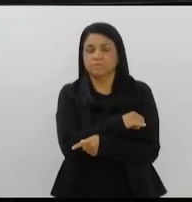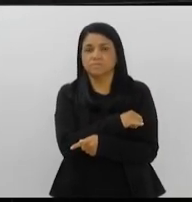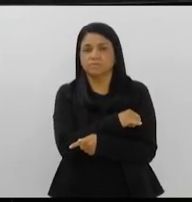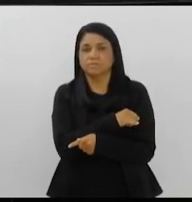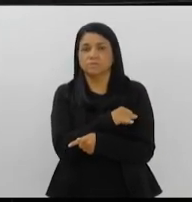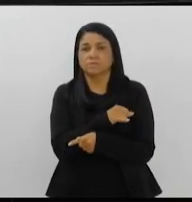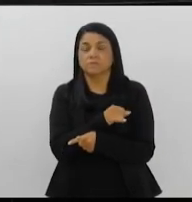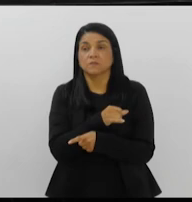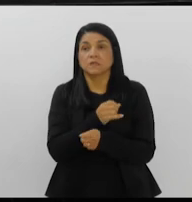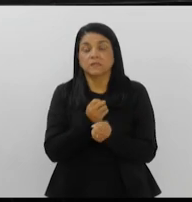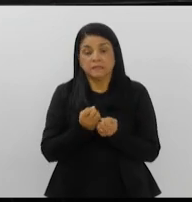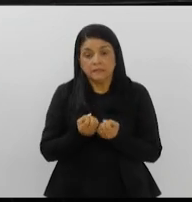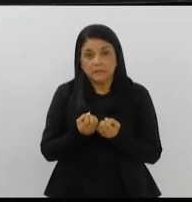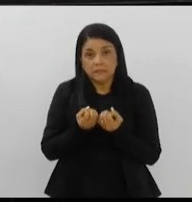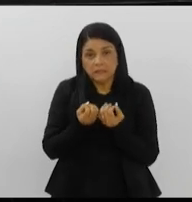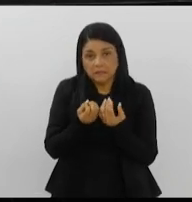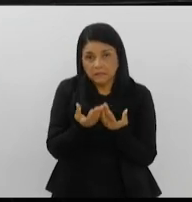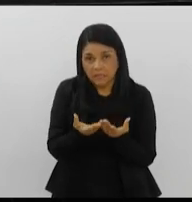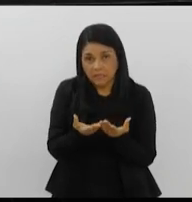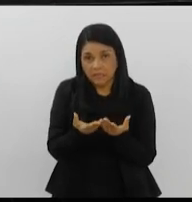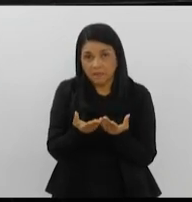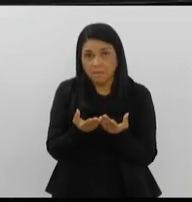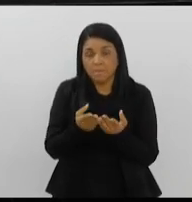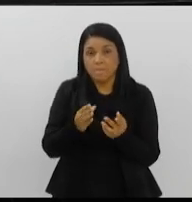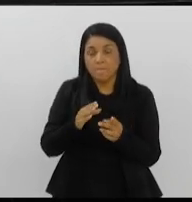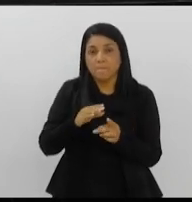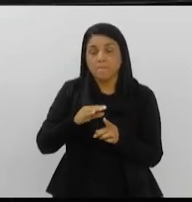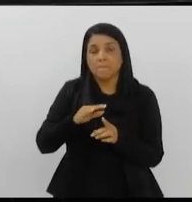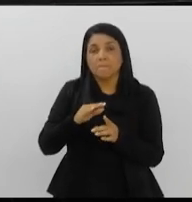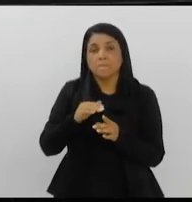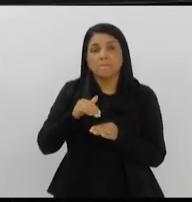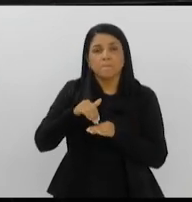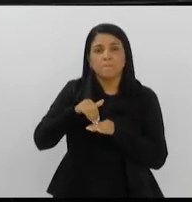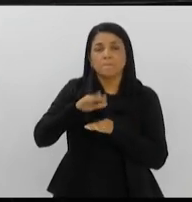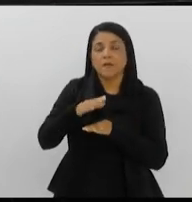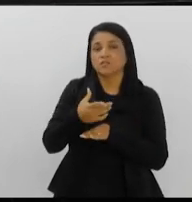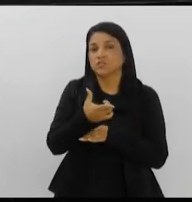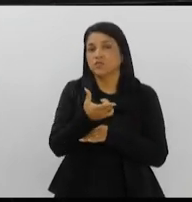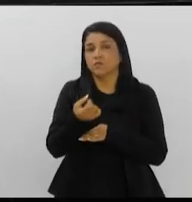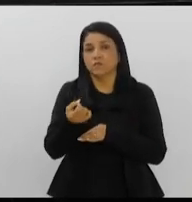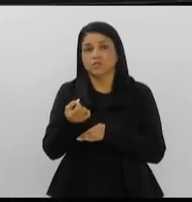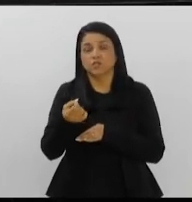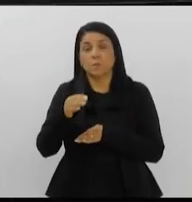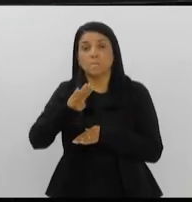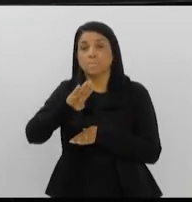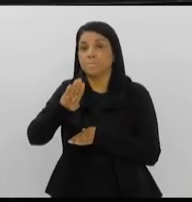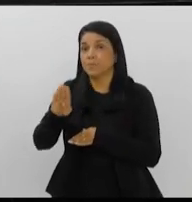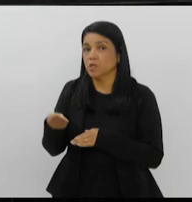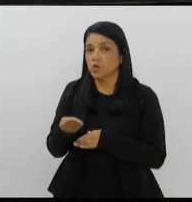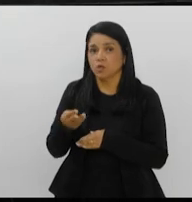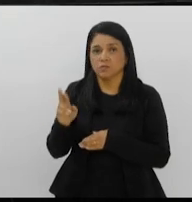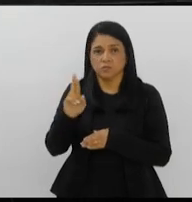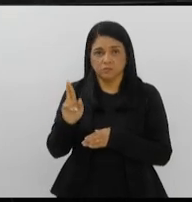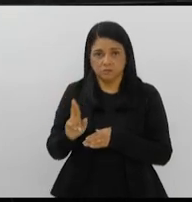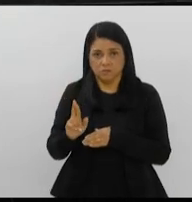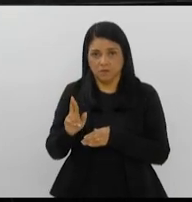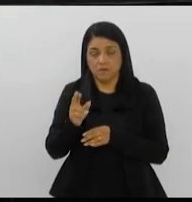está dando mais de 20 bilhões de reais ano